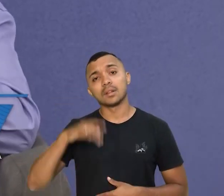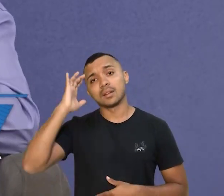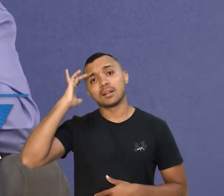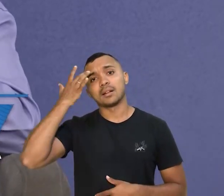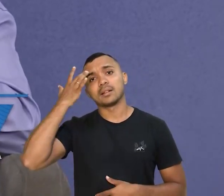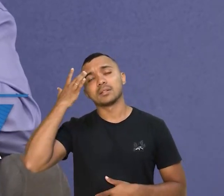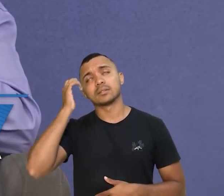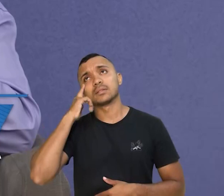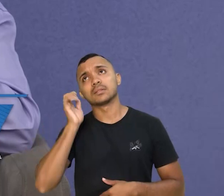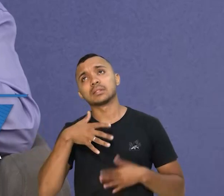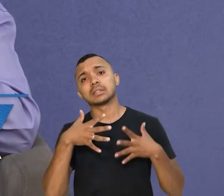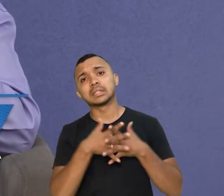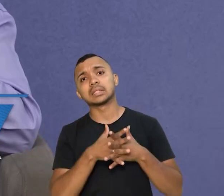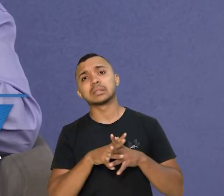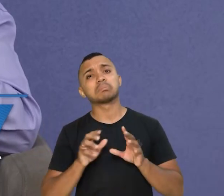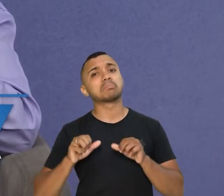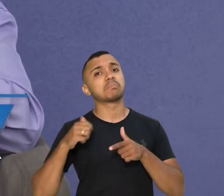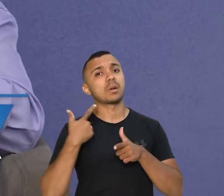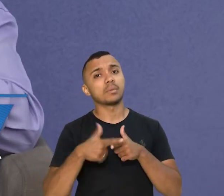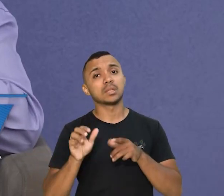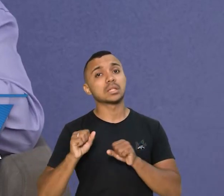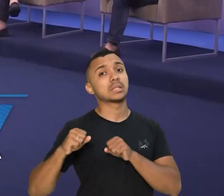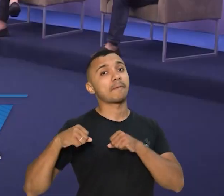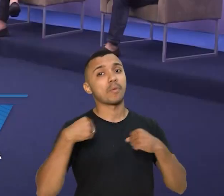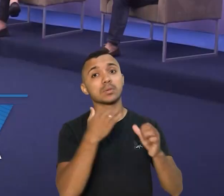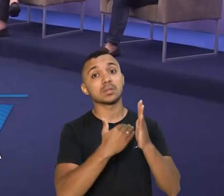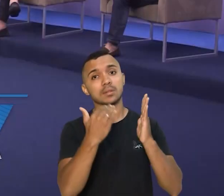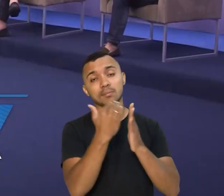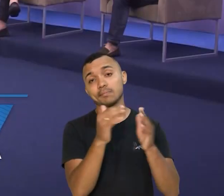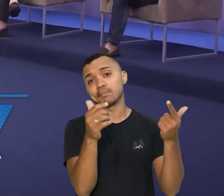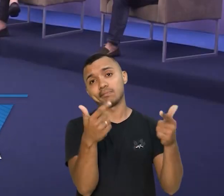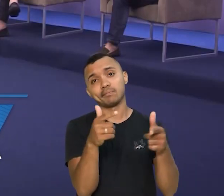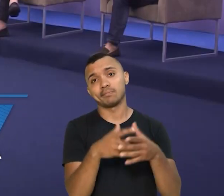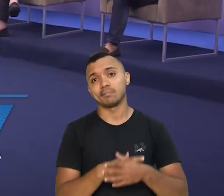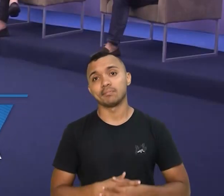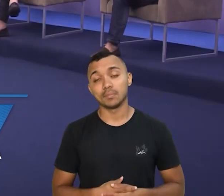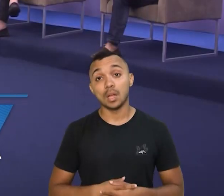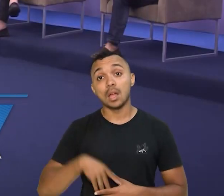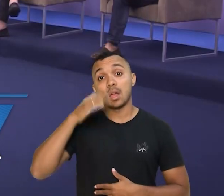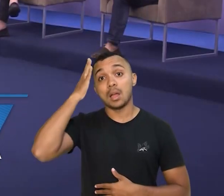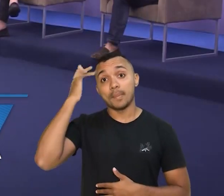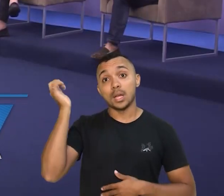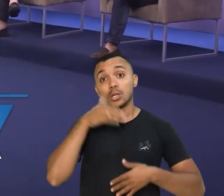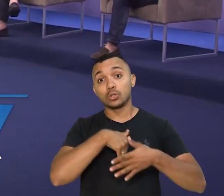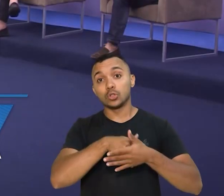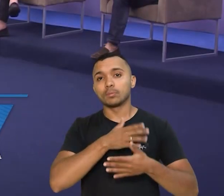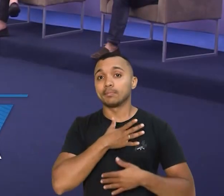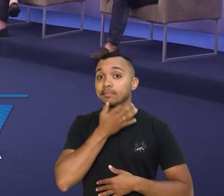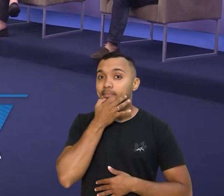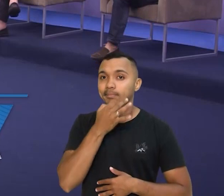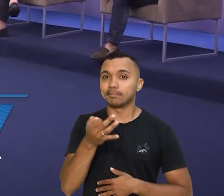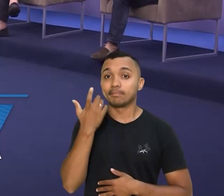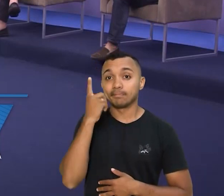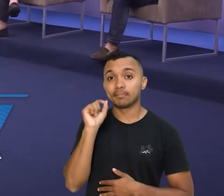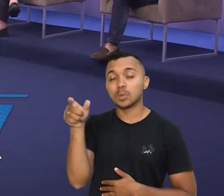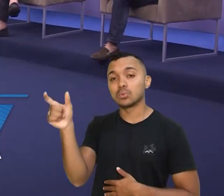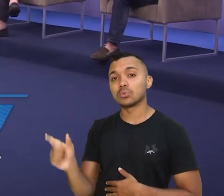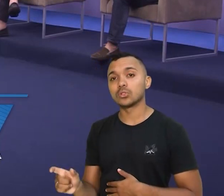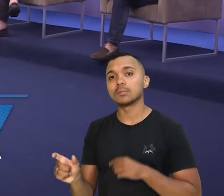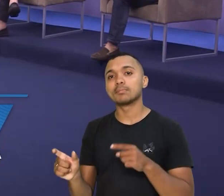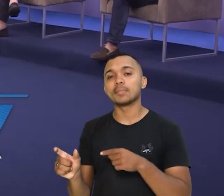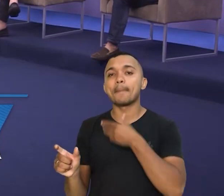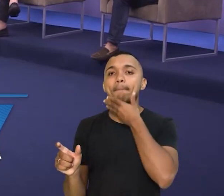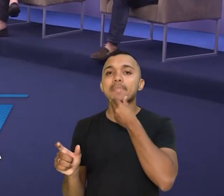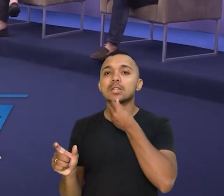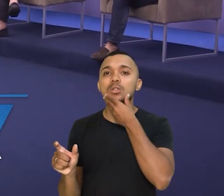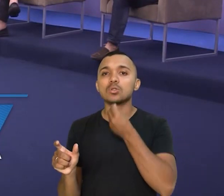ter muito esforço, não. Eu daria uma oportunidade nesse jogo de amanhã a esse garoto da base que...